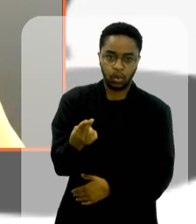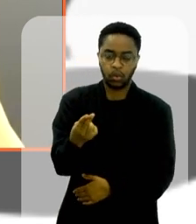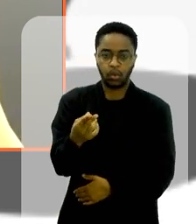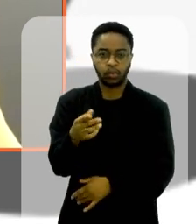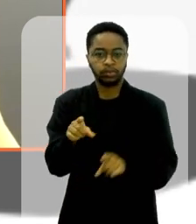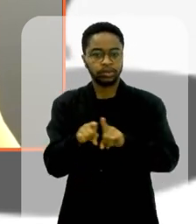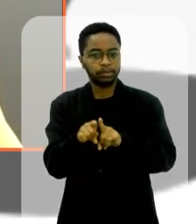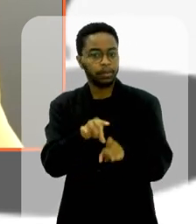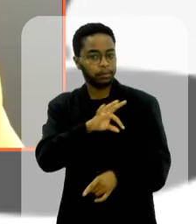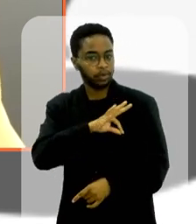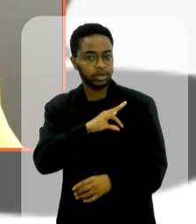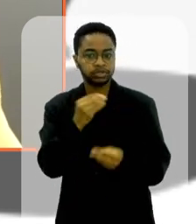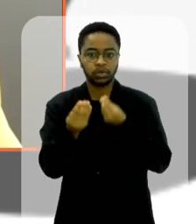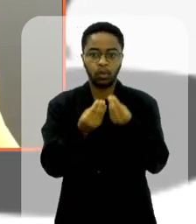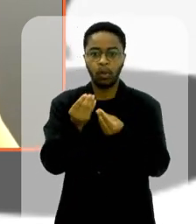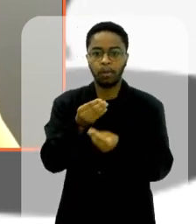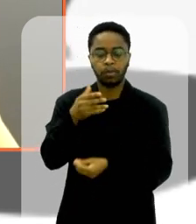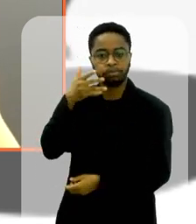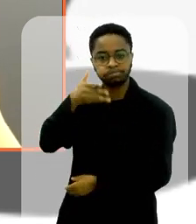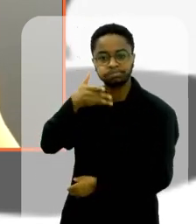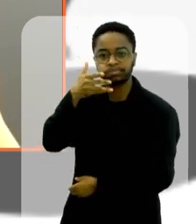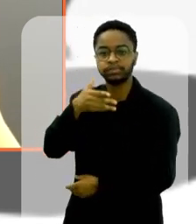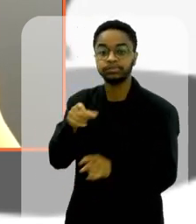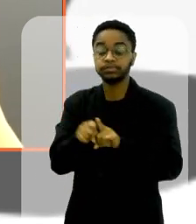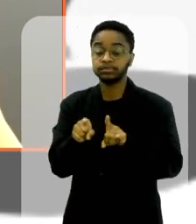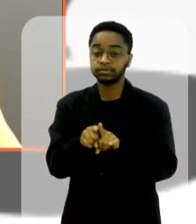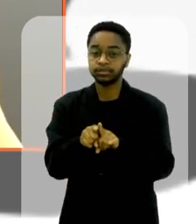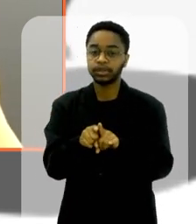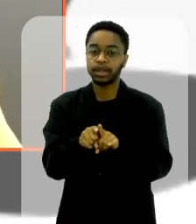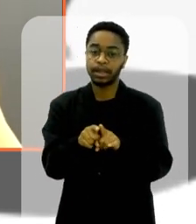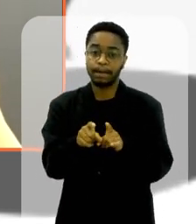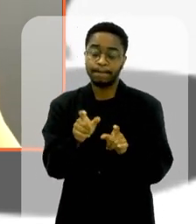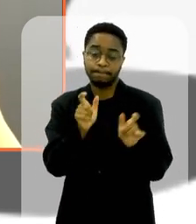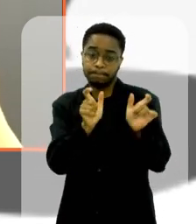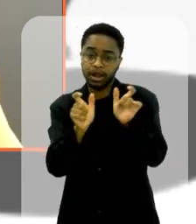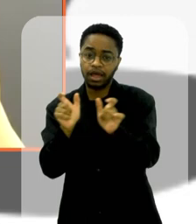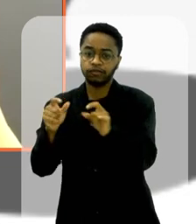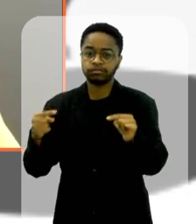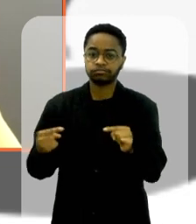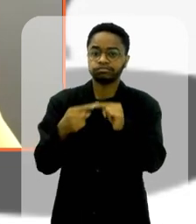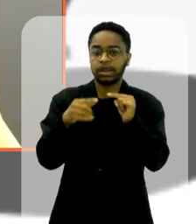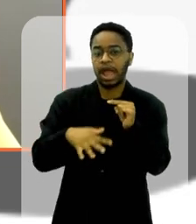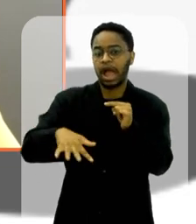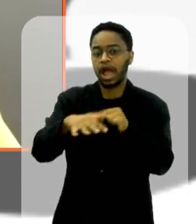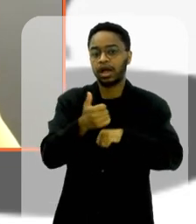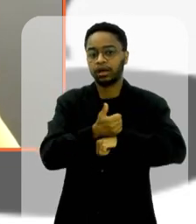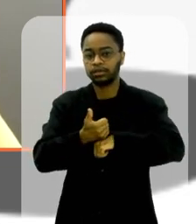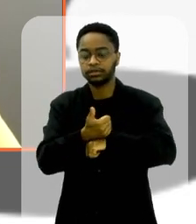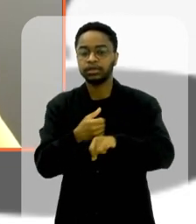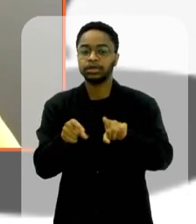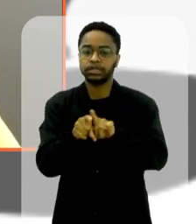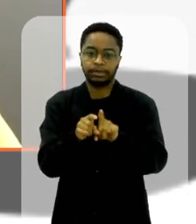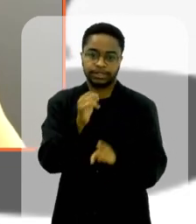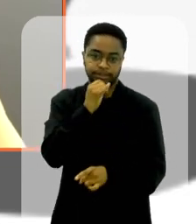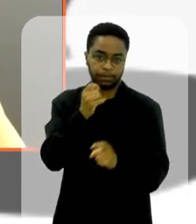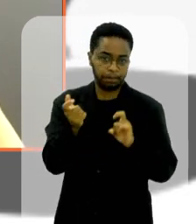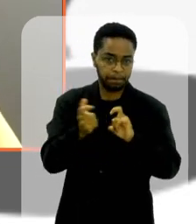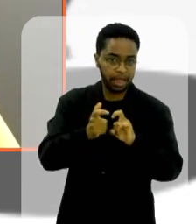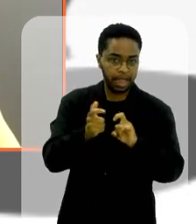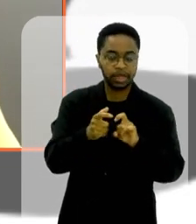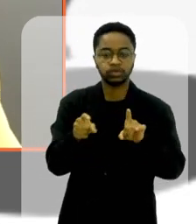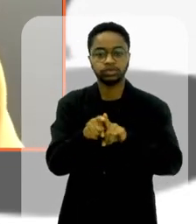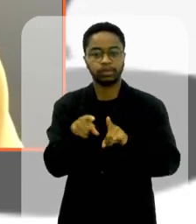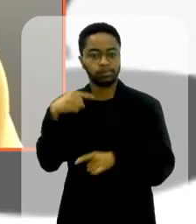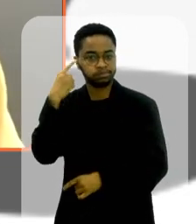malandragem dos policiais, e até termos técnicos, os jargões também dos